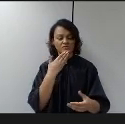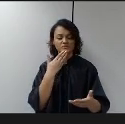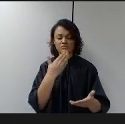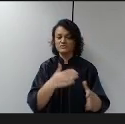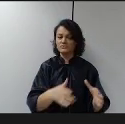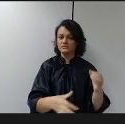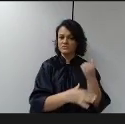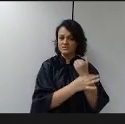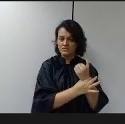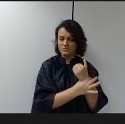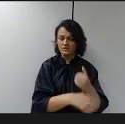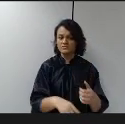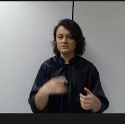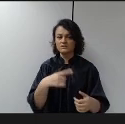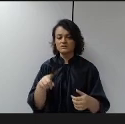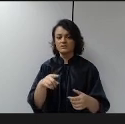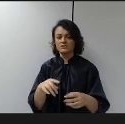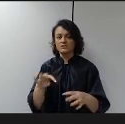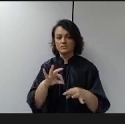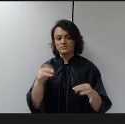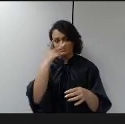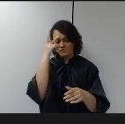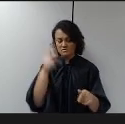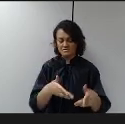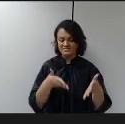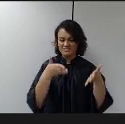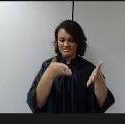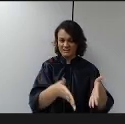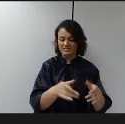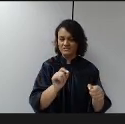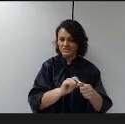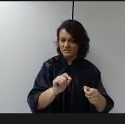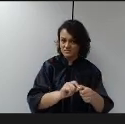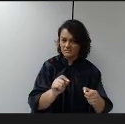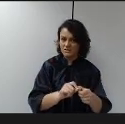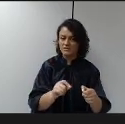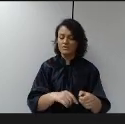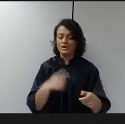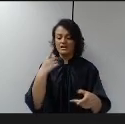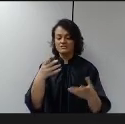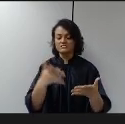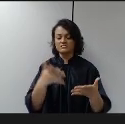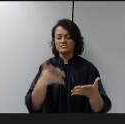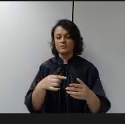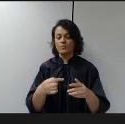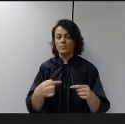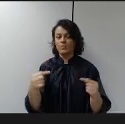os impetrantes pretendem a amplitude da aplicação da cláusula de barreira